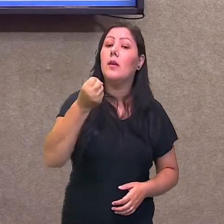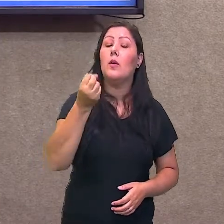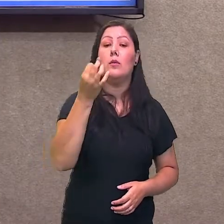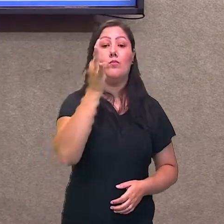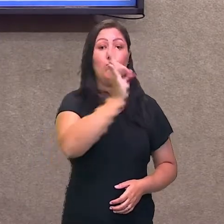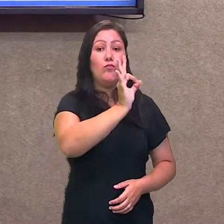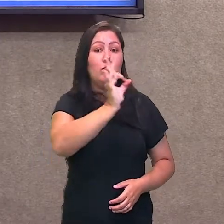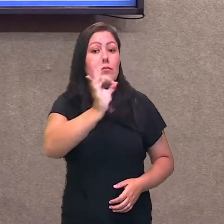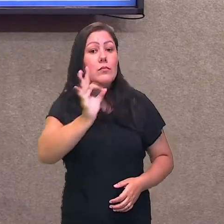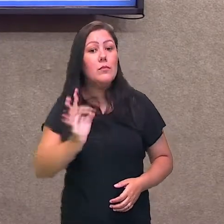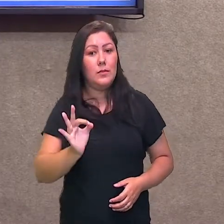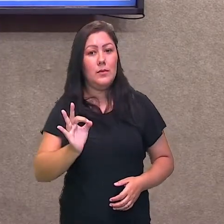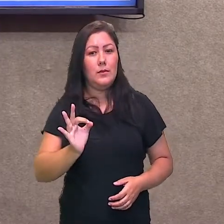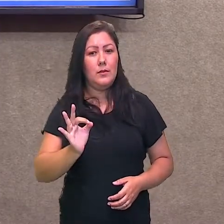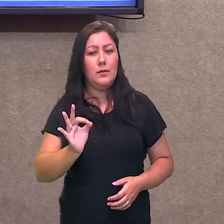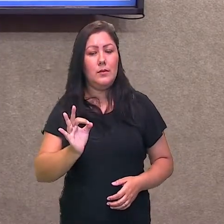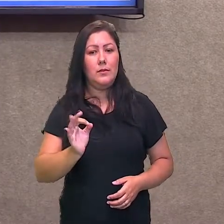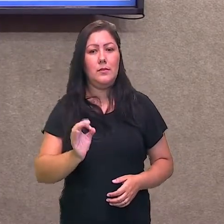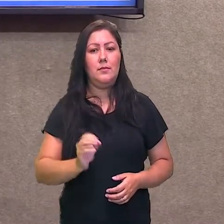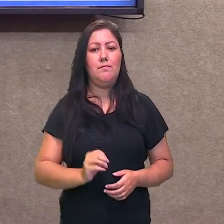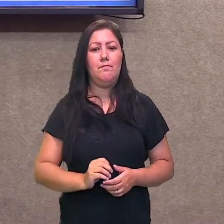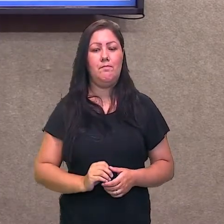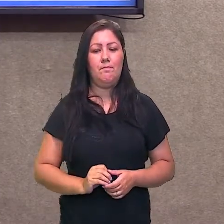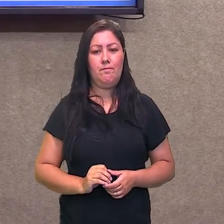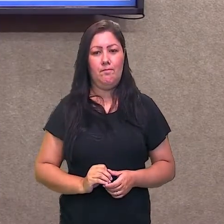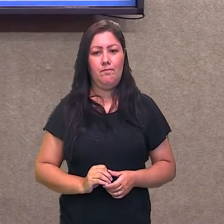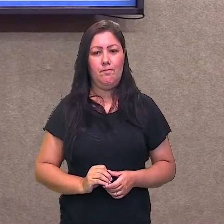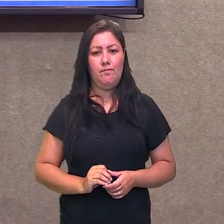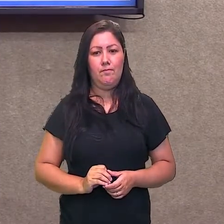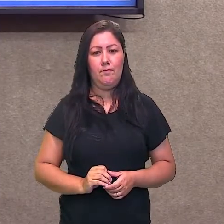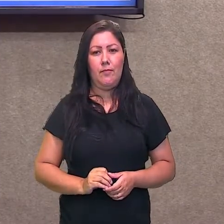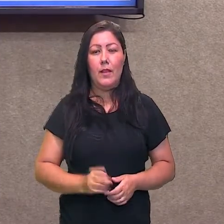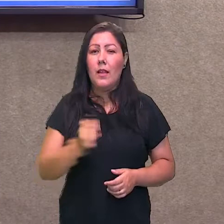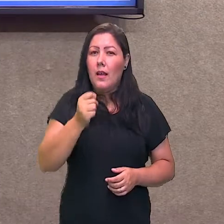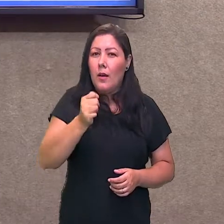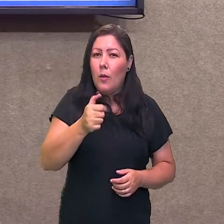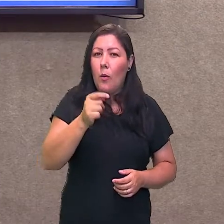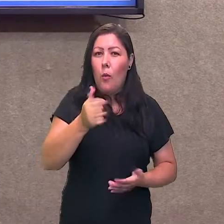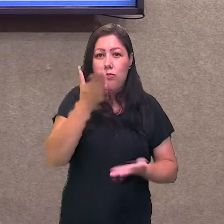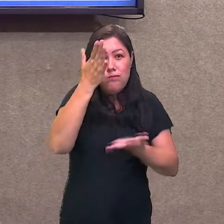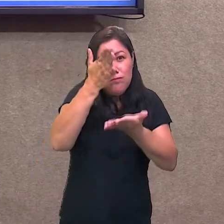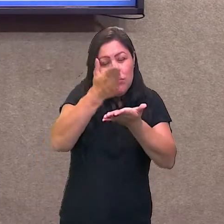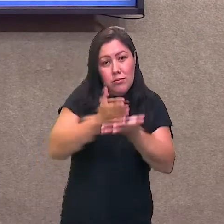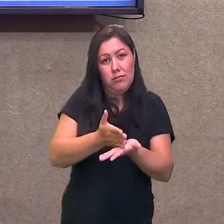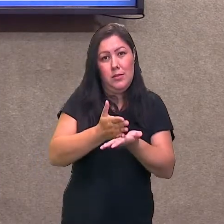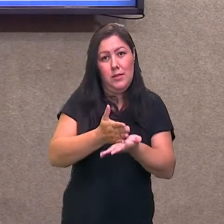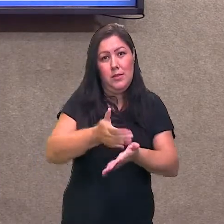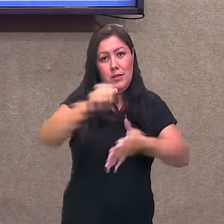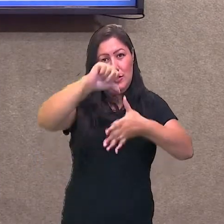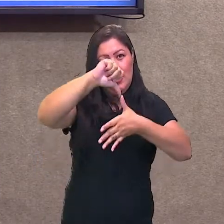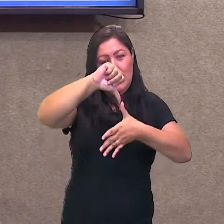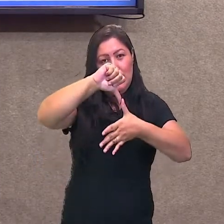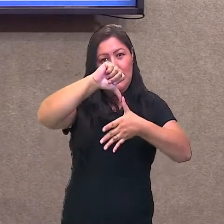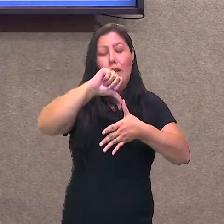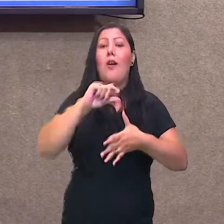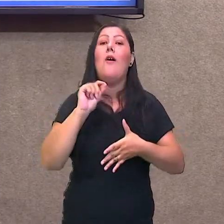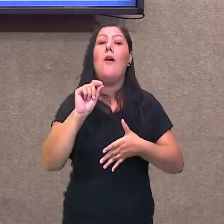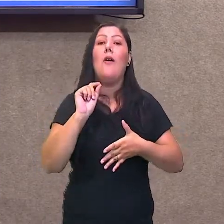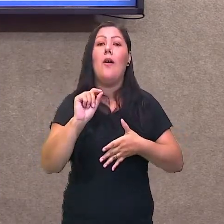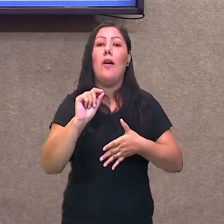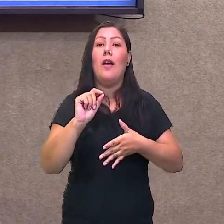48%, quase metade da América do Sul é território brasileiro.